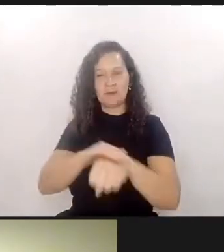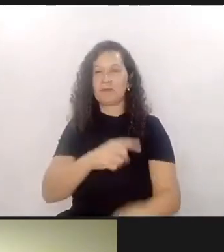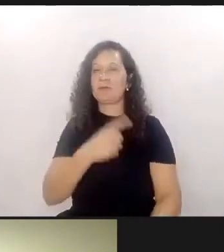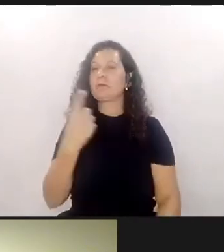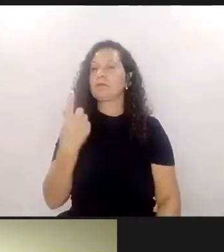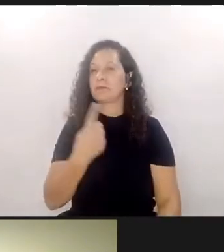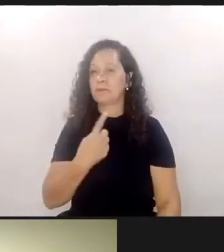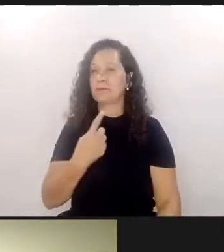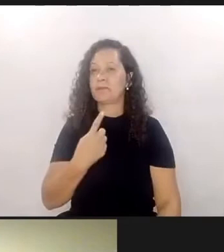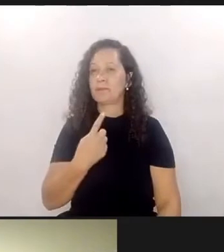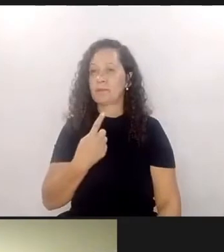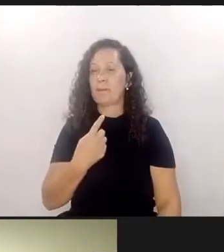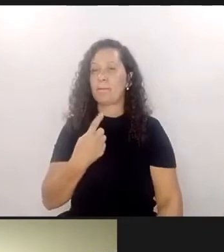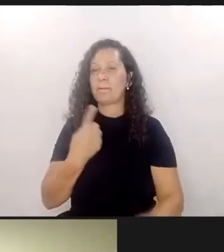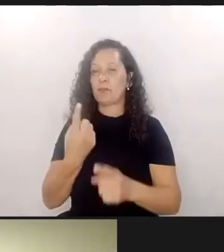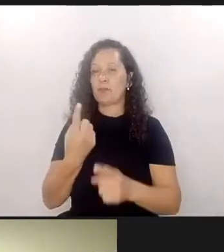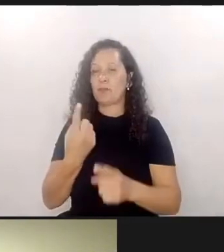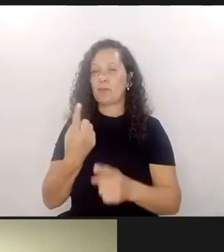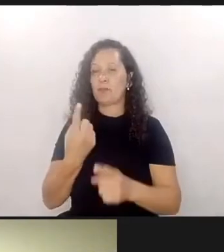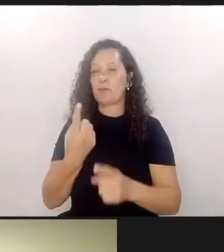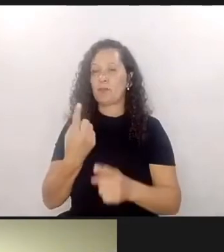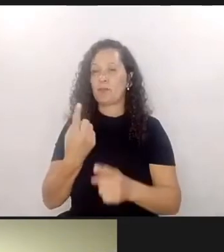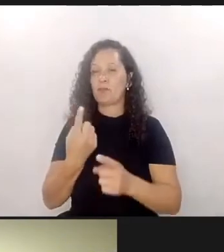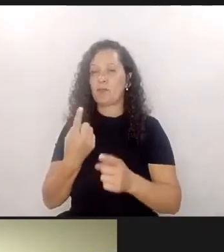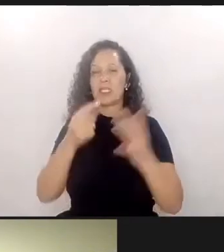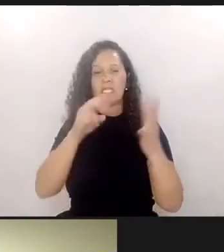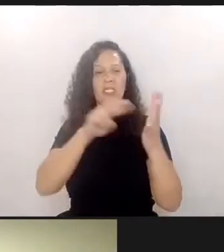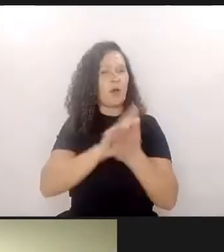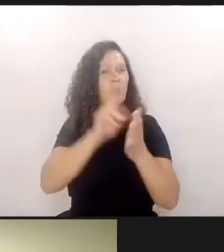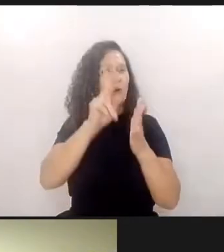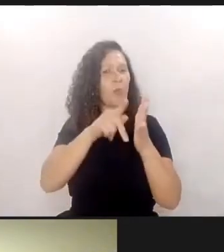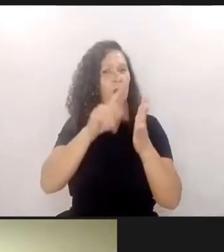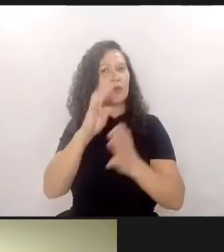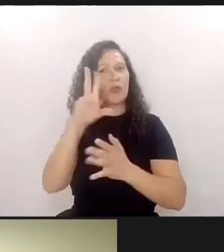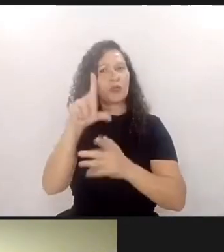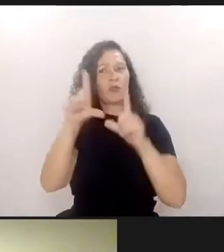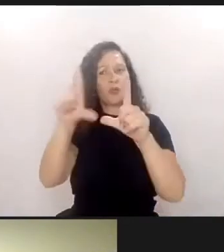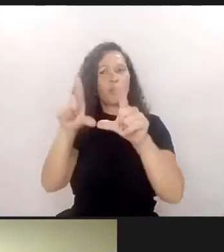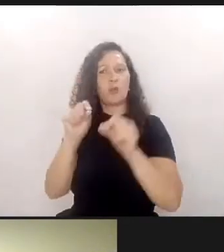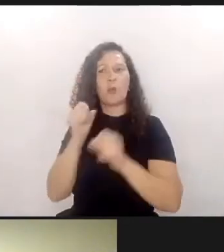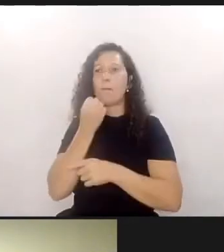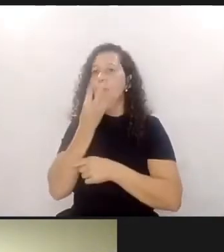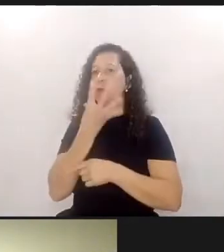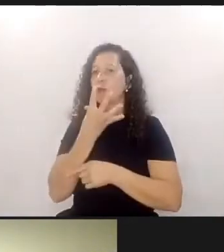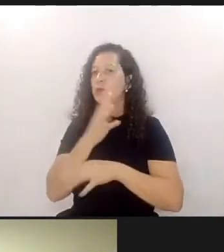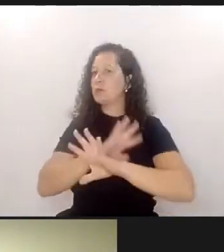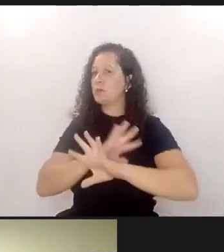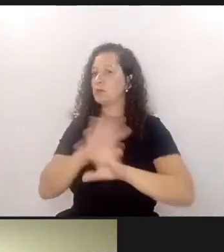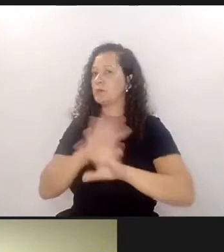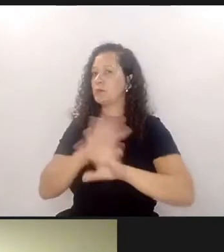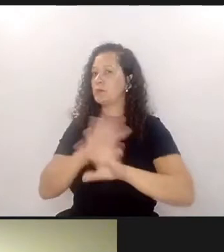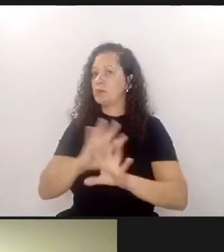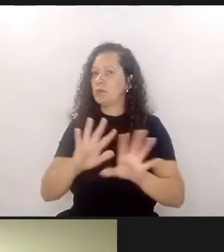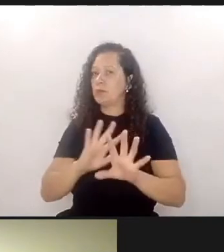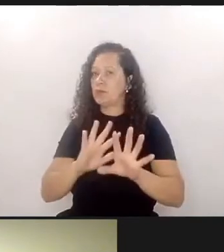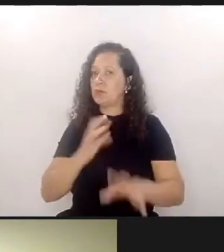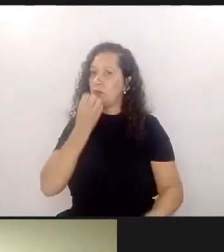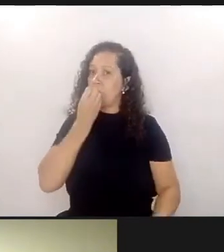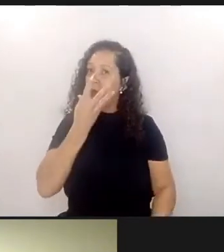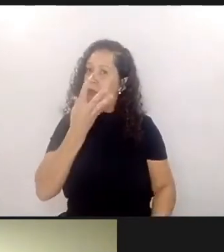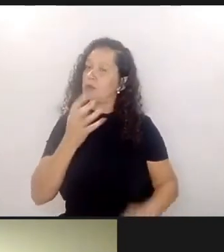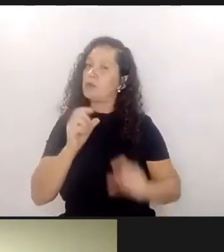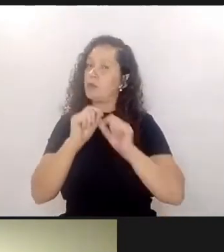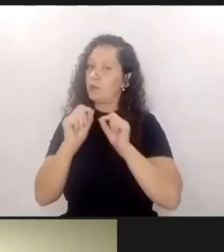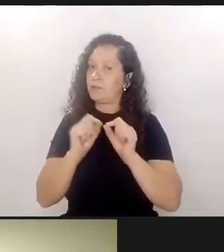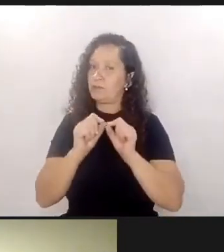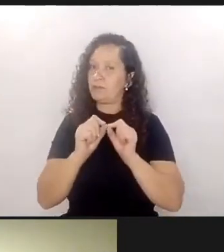Não significa que todos os projetos que a gente escolheu são bons. Isso, assim, são bons no sentido de vai gerar um resultado